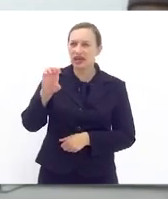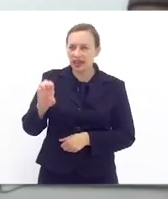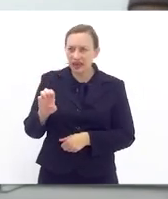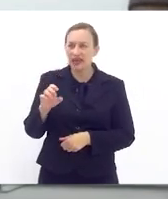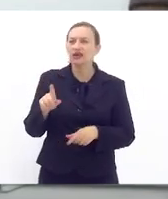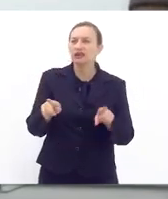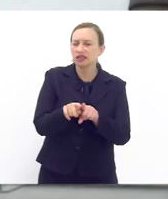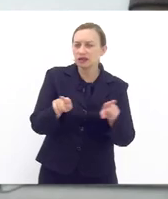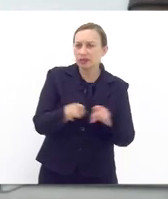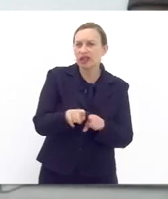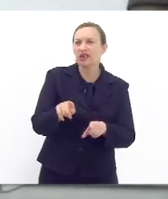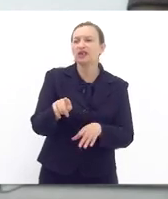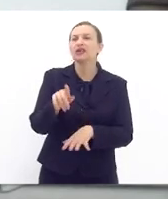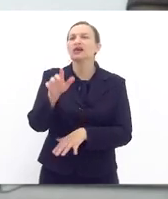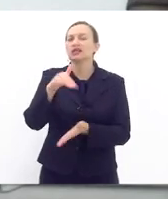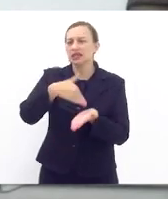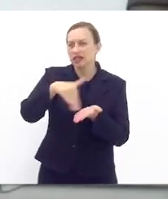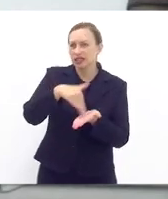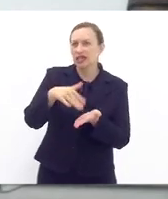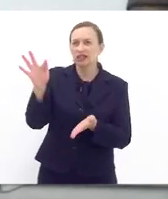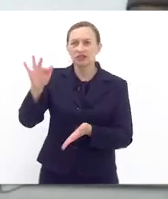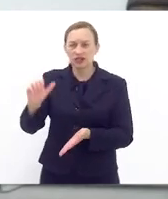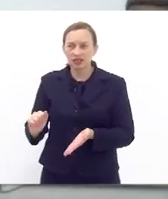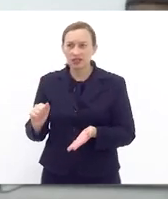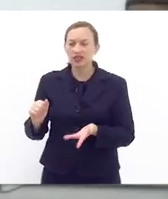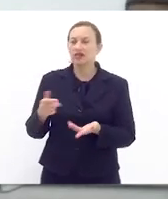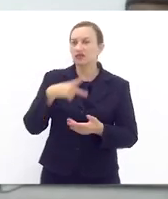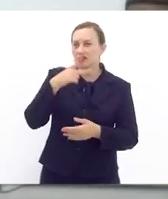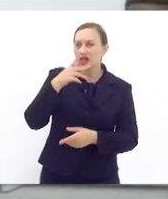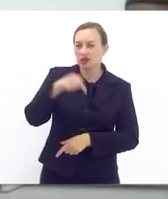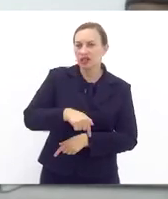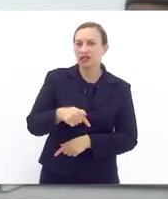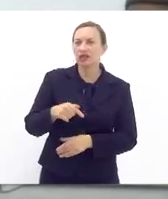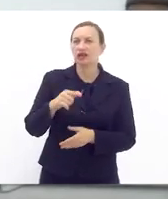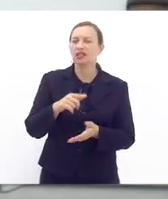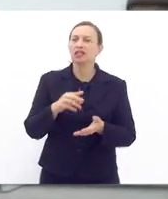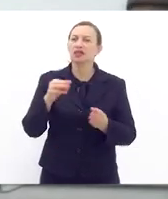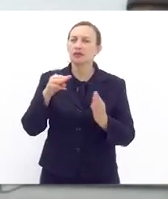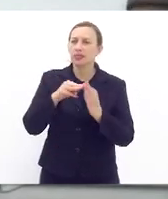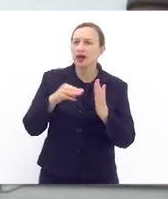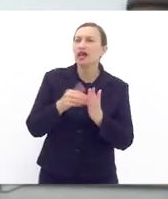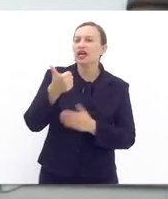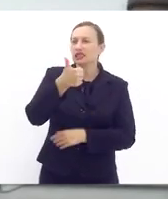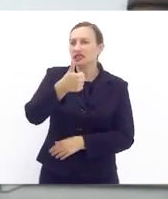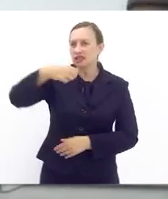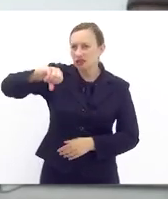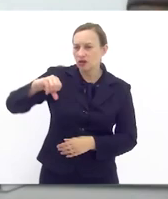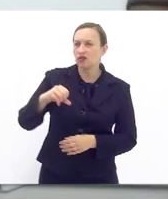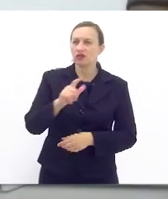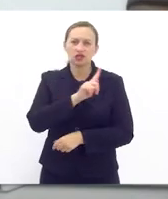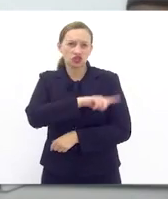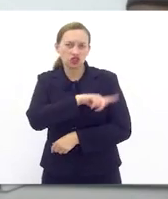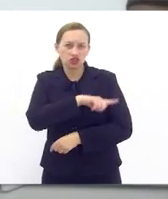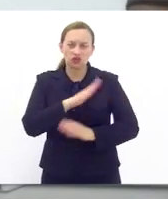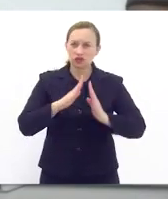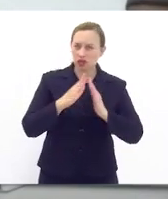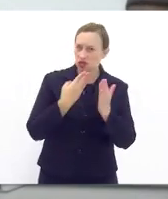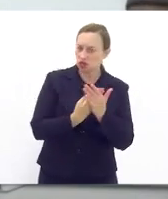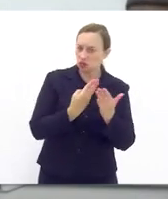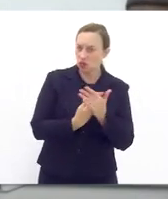a secretaria de fazenda e destaco aqui que na meta 19 que trata sobre a gestão escolar